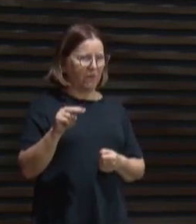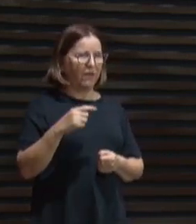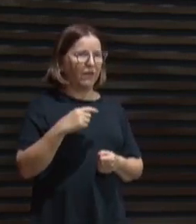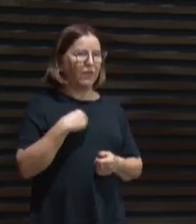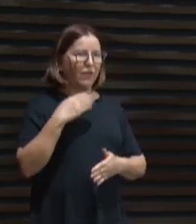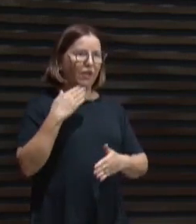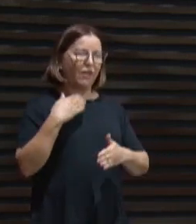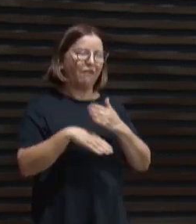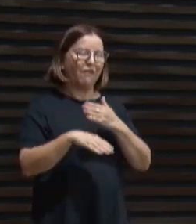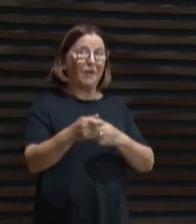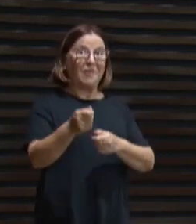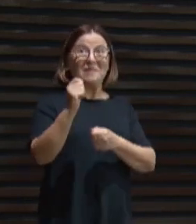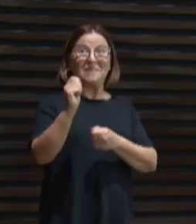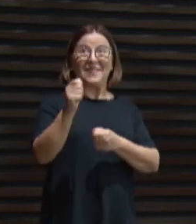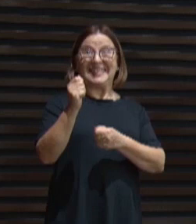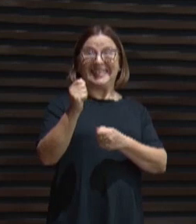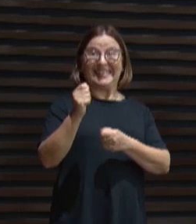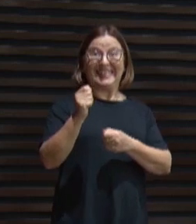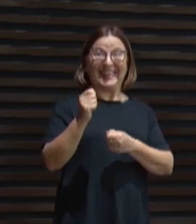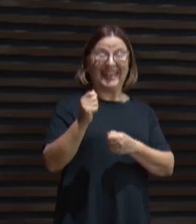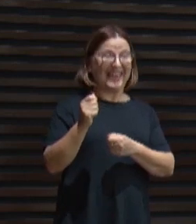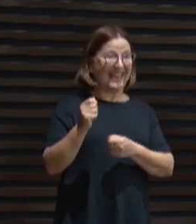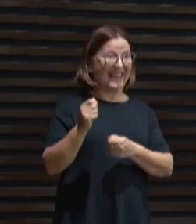no final de semana.